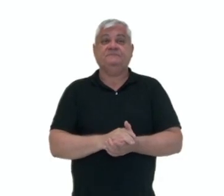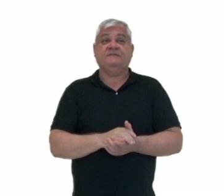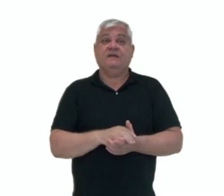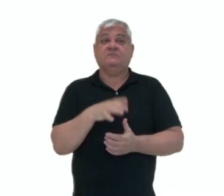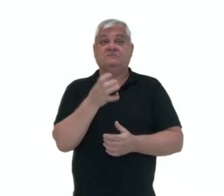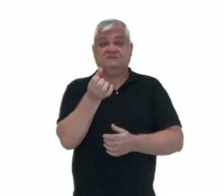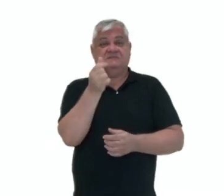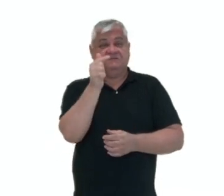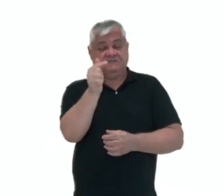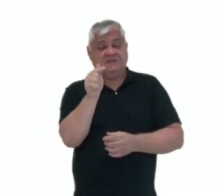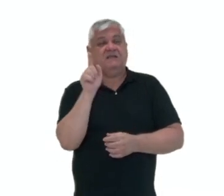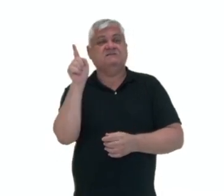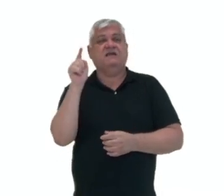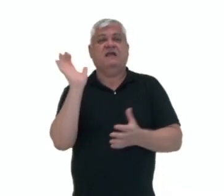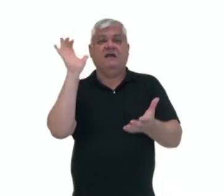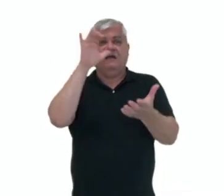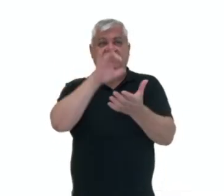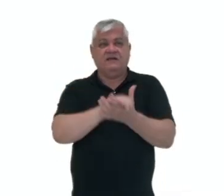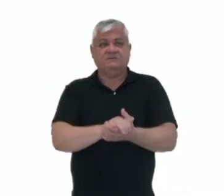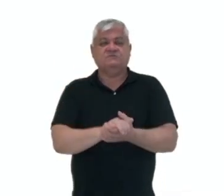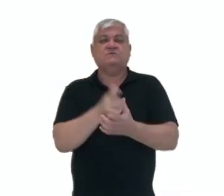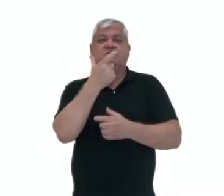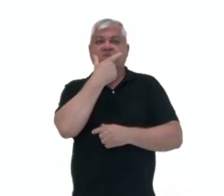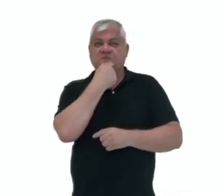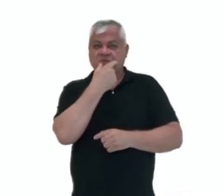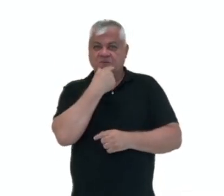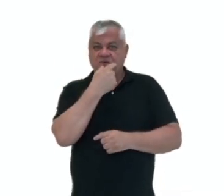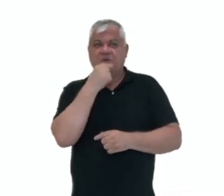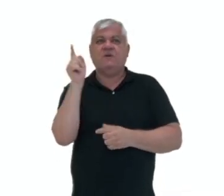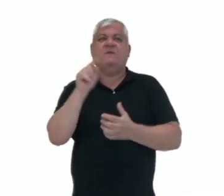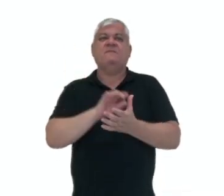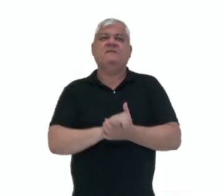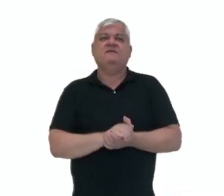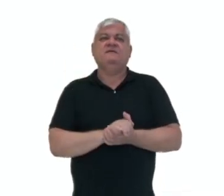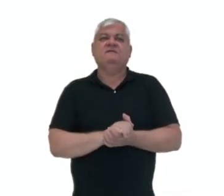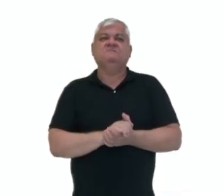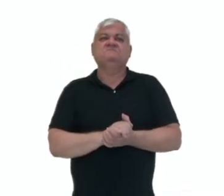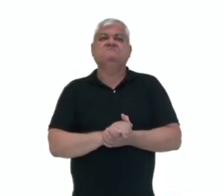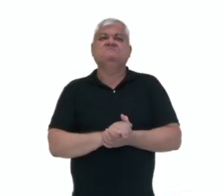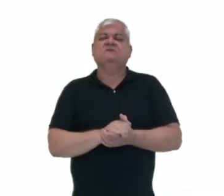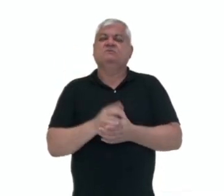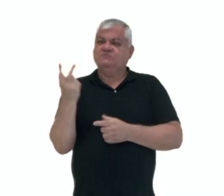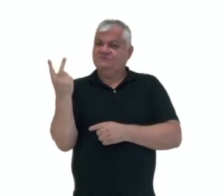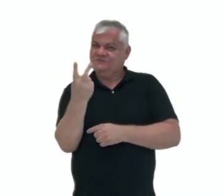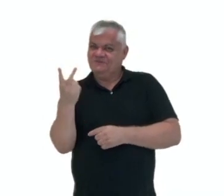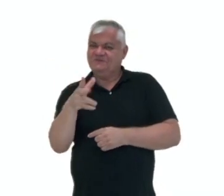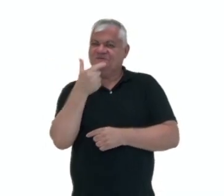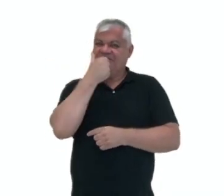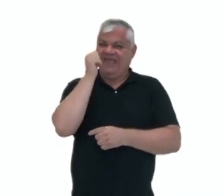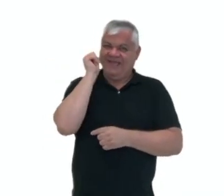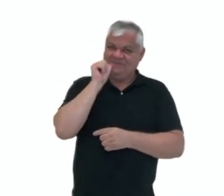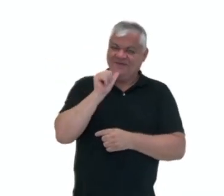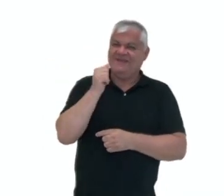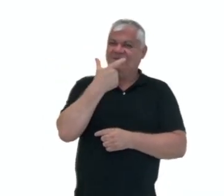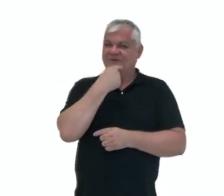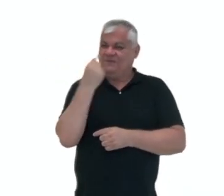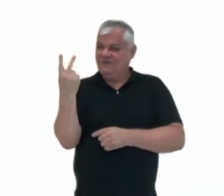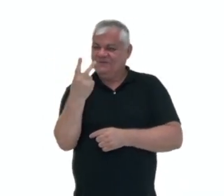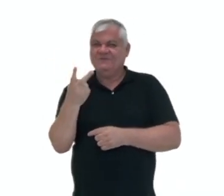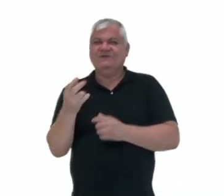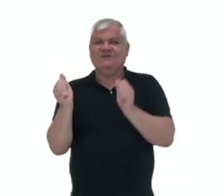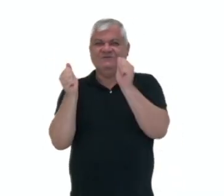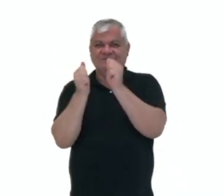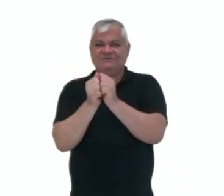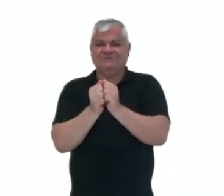casando com o Frank William Lipsyn, que é conhecido como Ulay. Eles fazem juntos a primeira performance juntos em